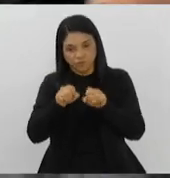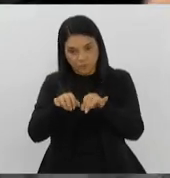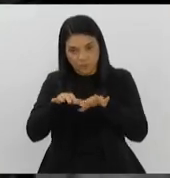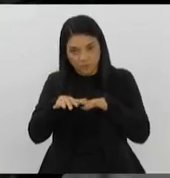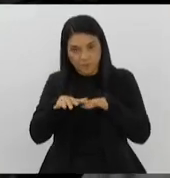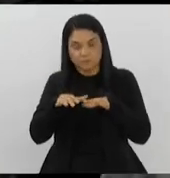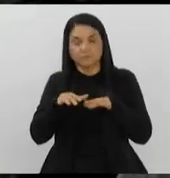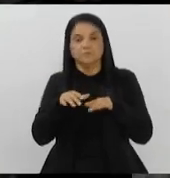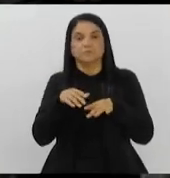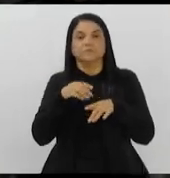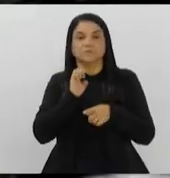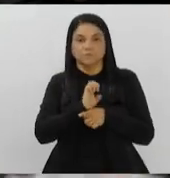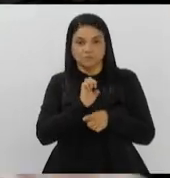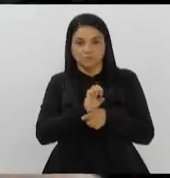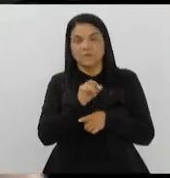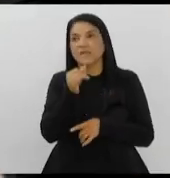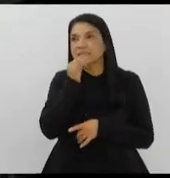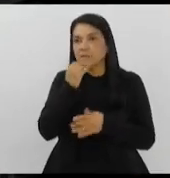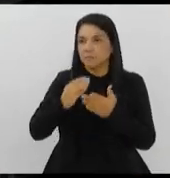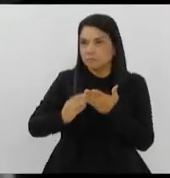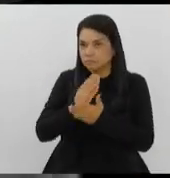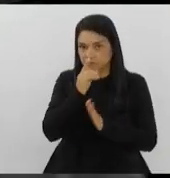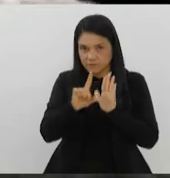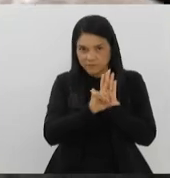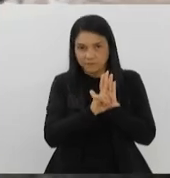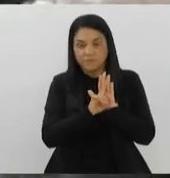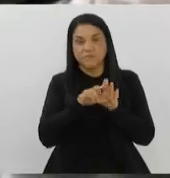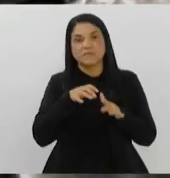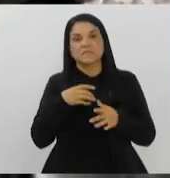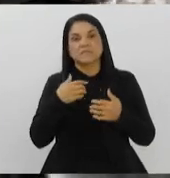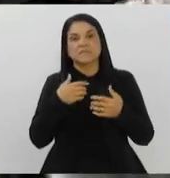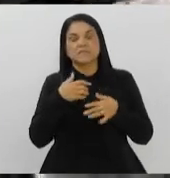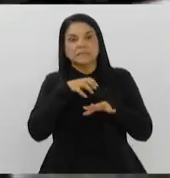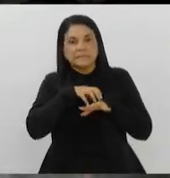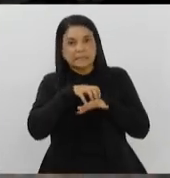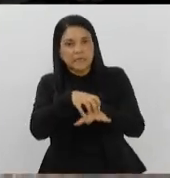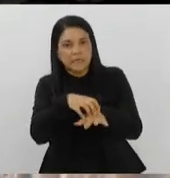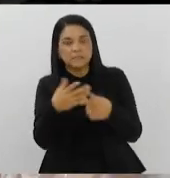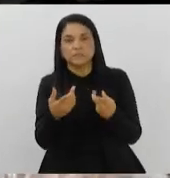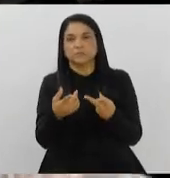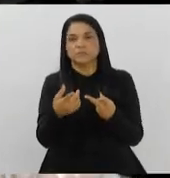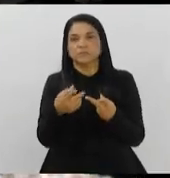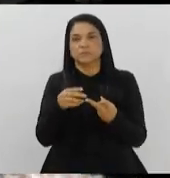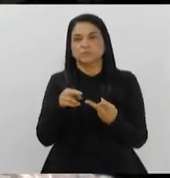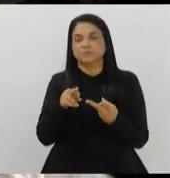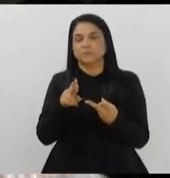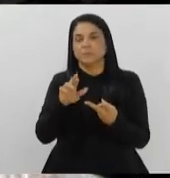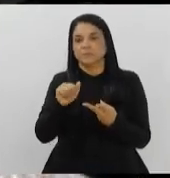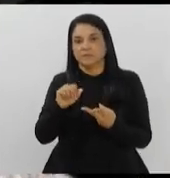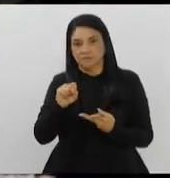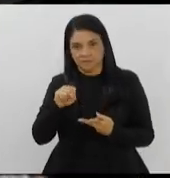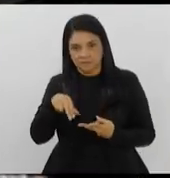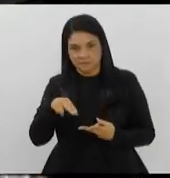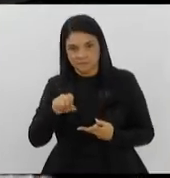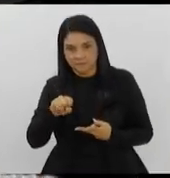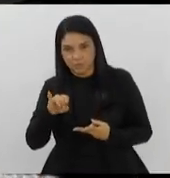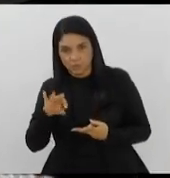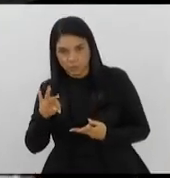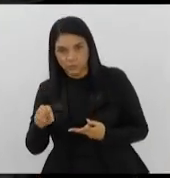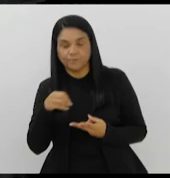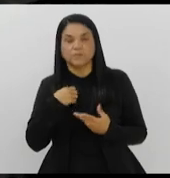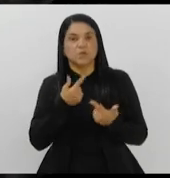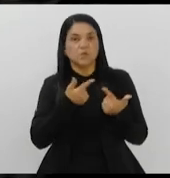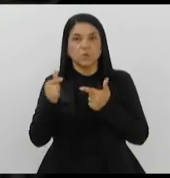leis aqui, e eu dou exemplos, trânsito, meio ambiente, entre outros assuntos, que depois de aprovarmos